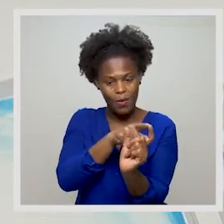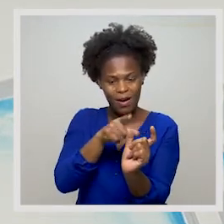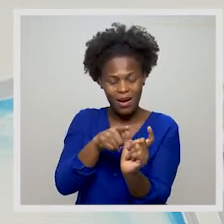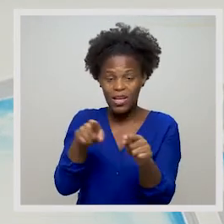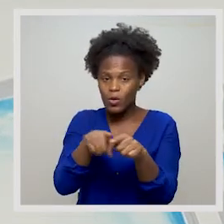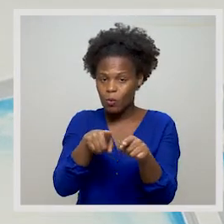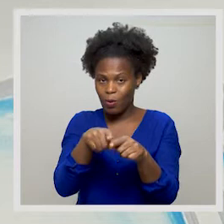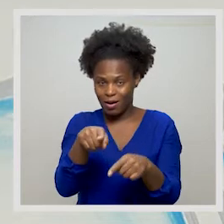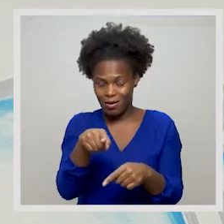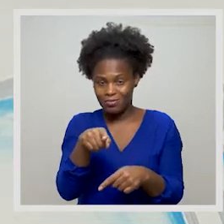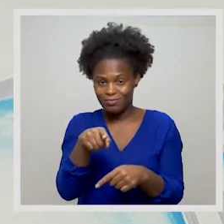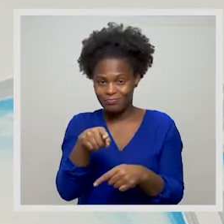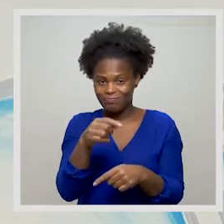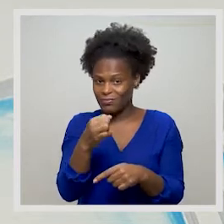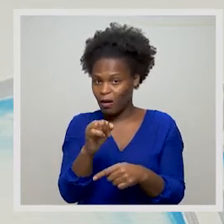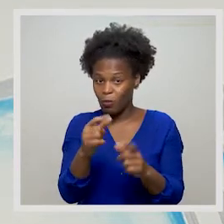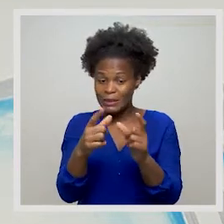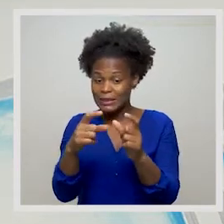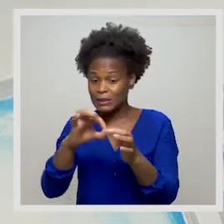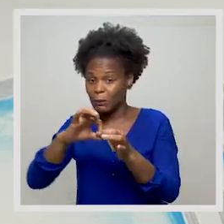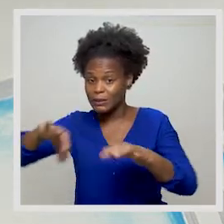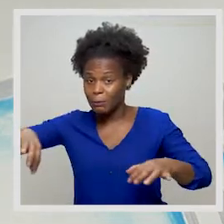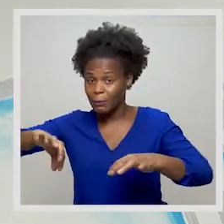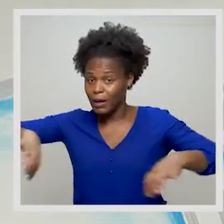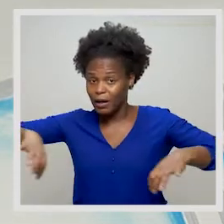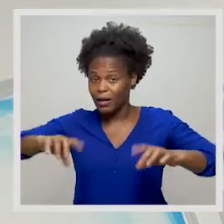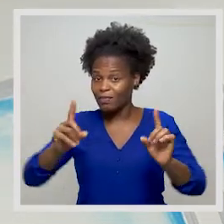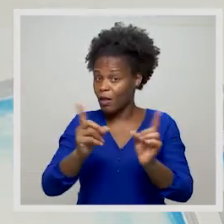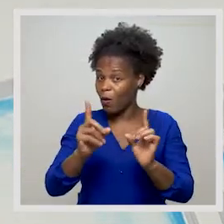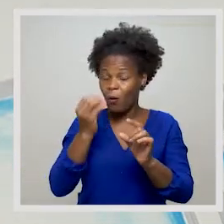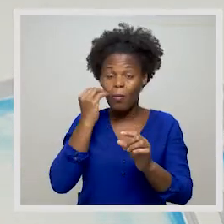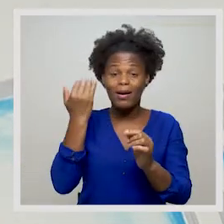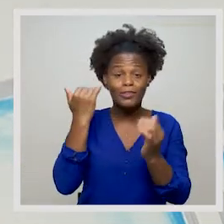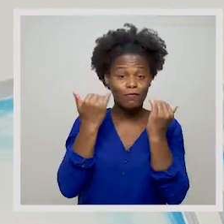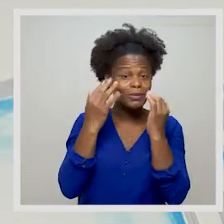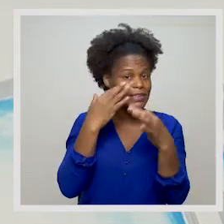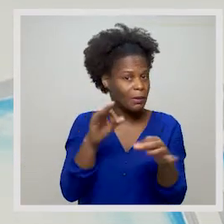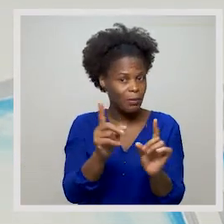estar desta forma, ok? Não é para separar, como em dados